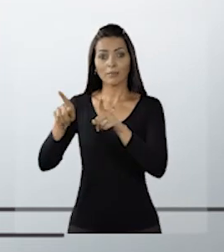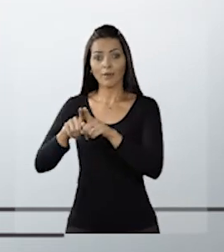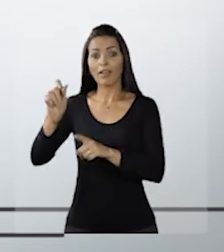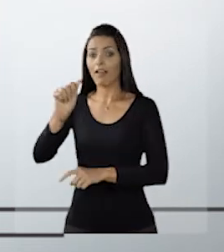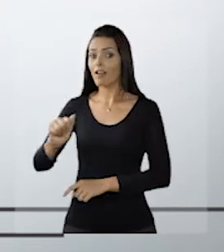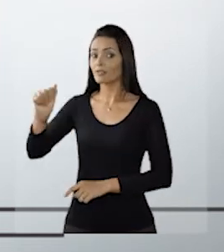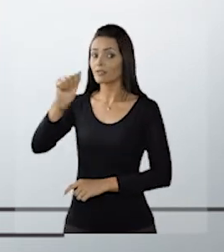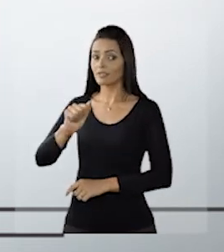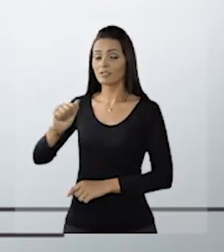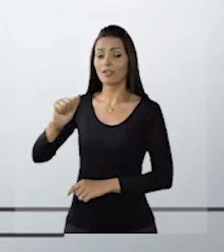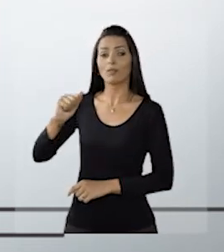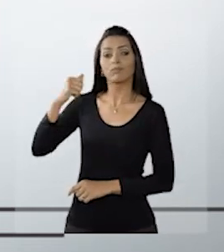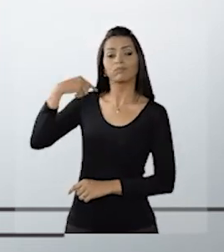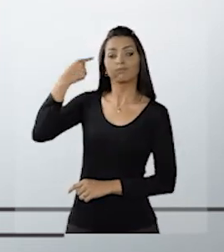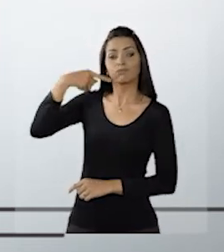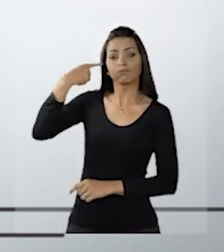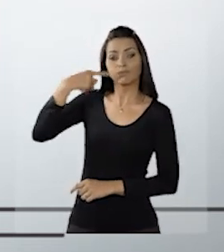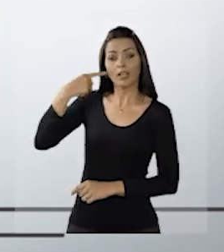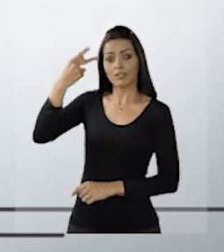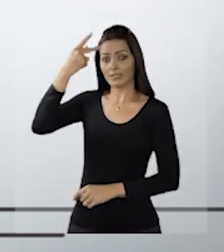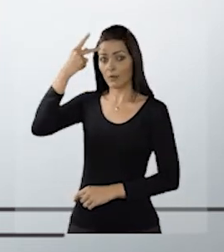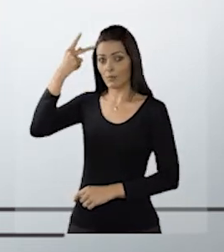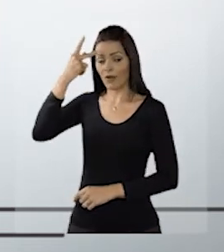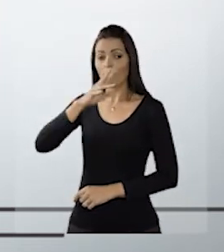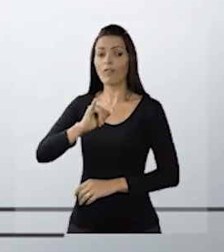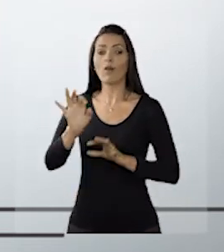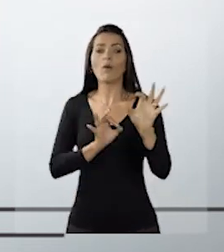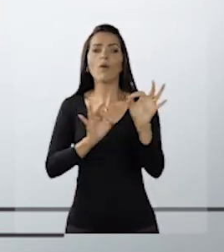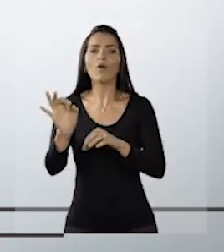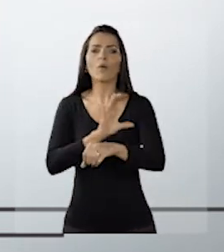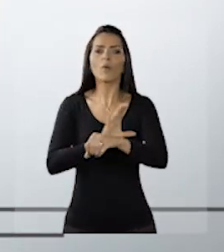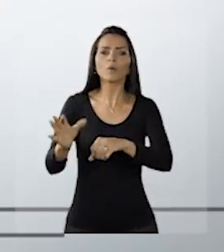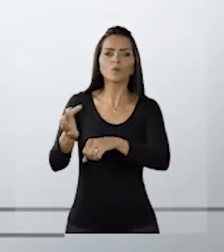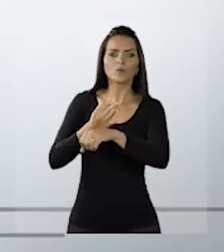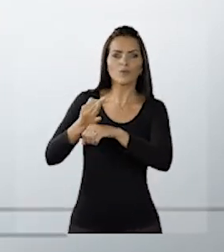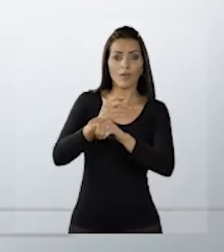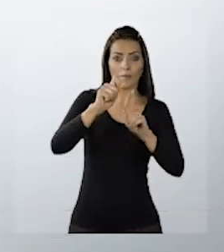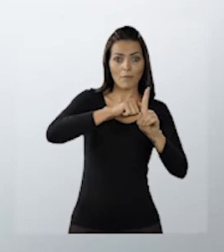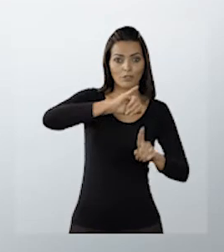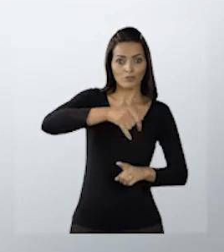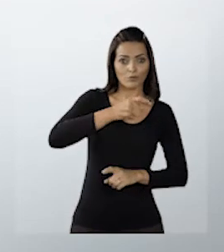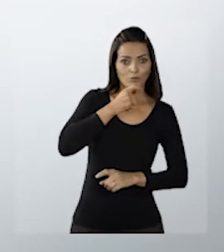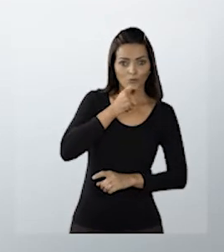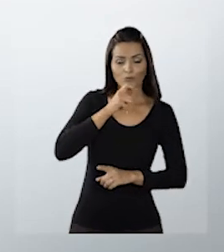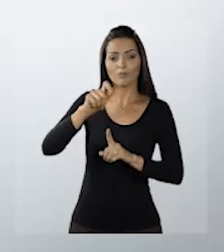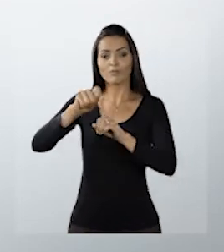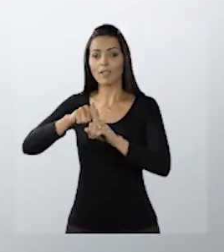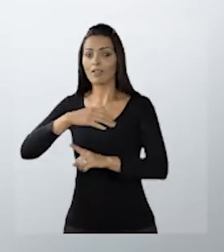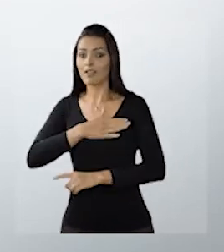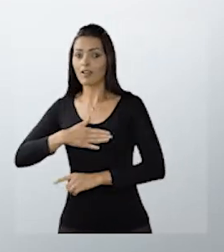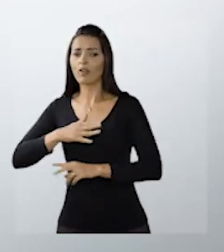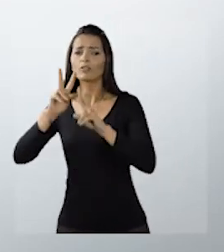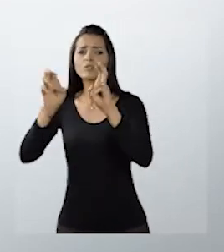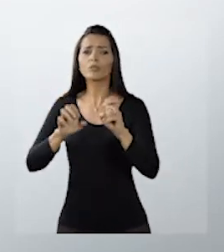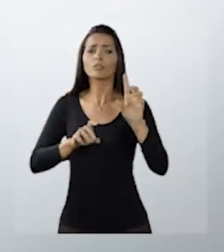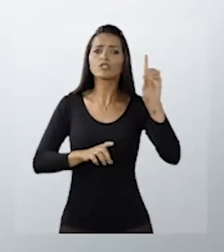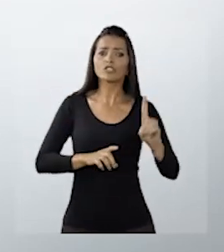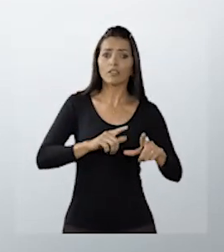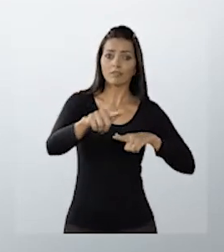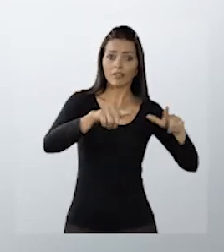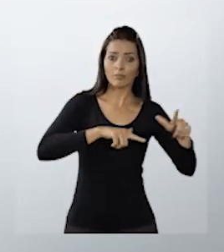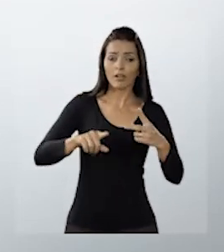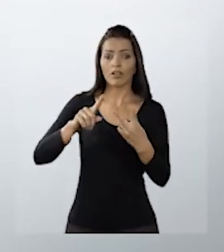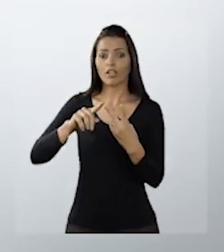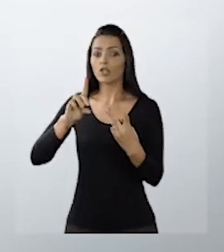Advocacia e a Associação dos Advogados de São Paulo vai promover cursos de férias nos meses de julho e agosto sobre